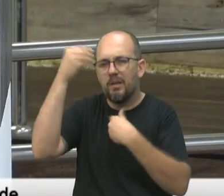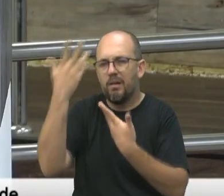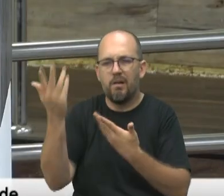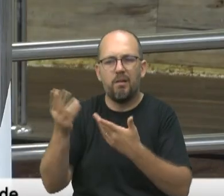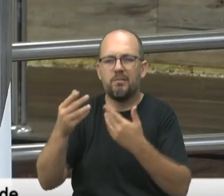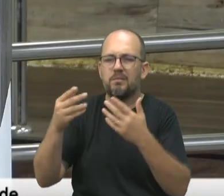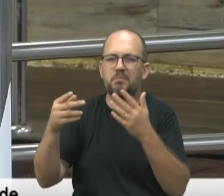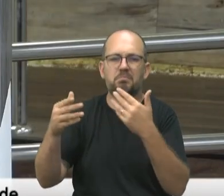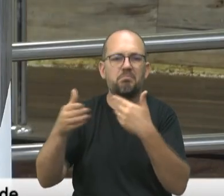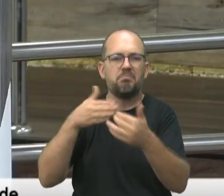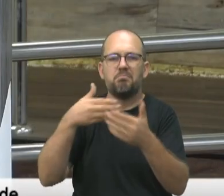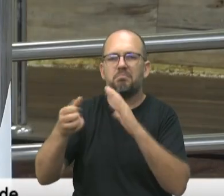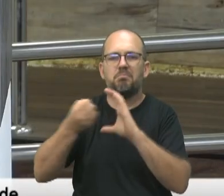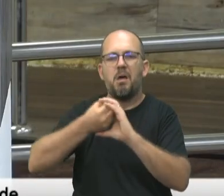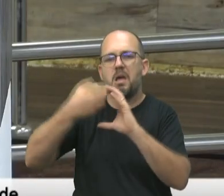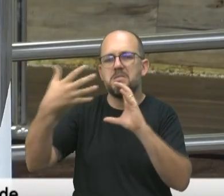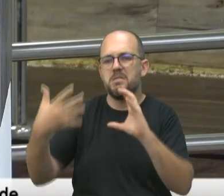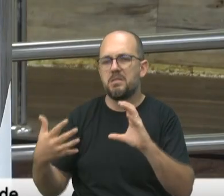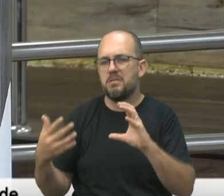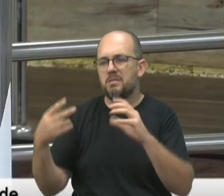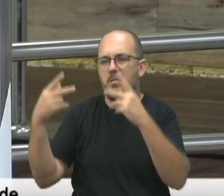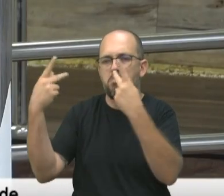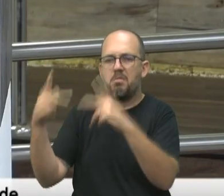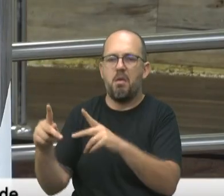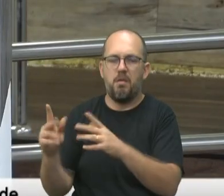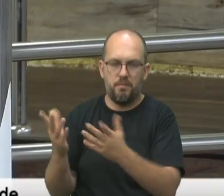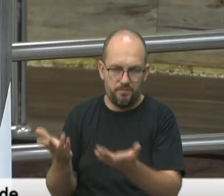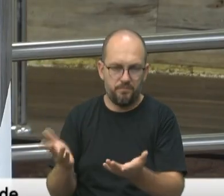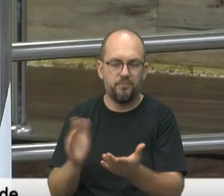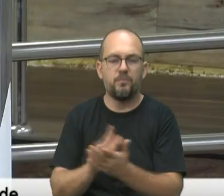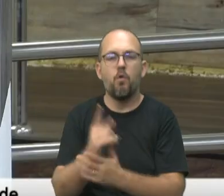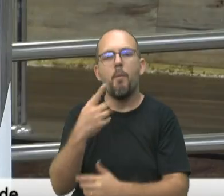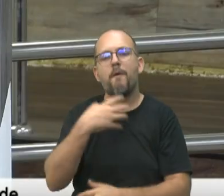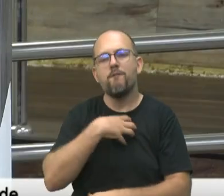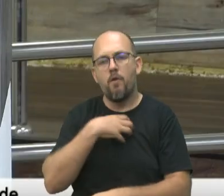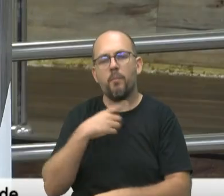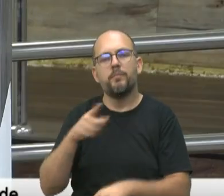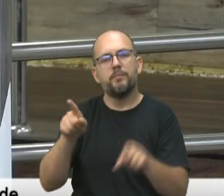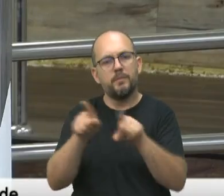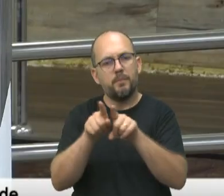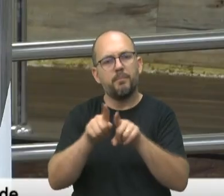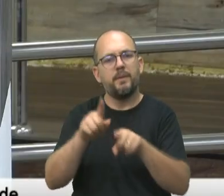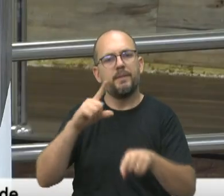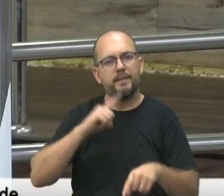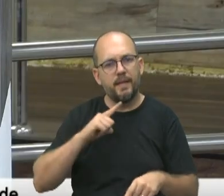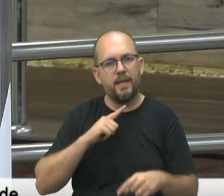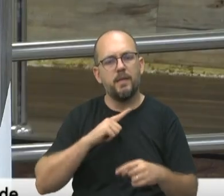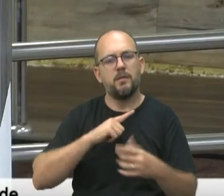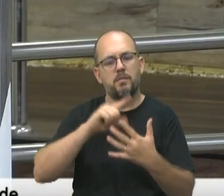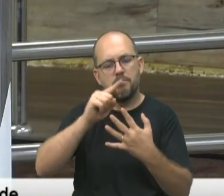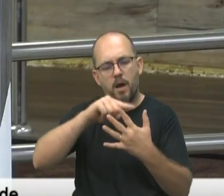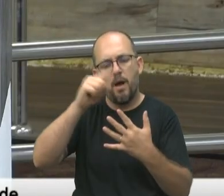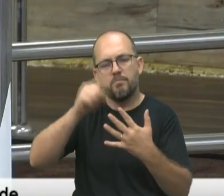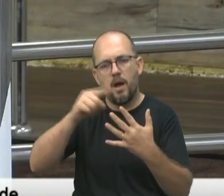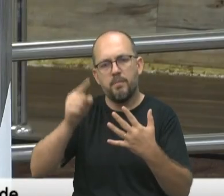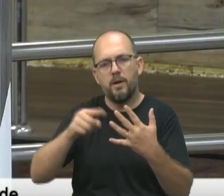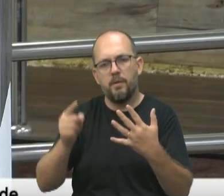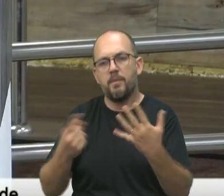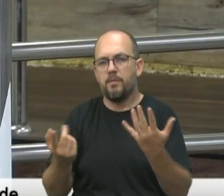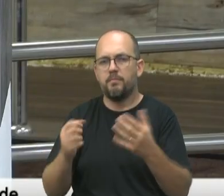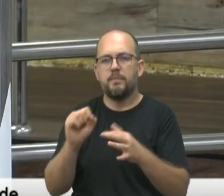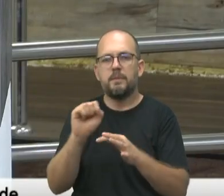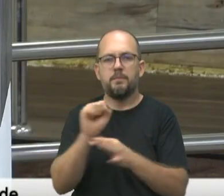de qualquer característica que a forme. Então, é uma forma também da gente ter aí uma atuação na segurança